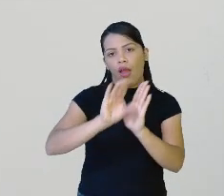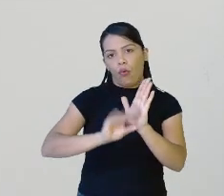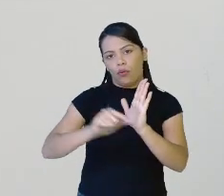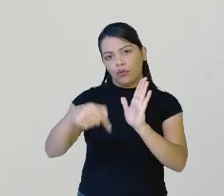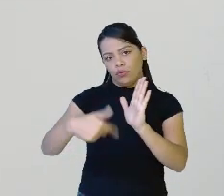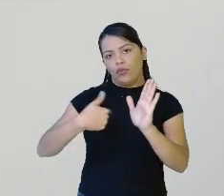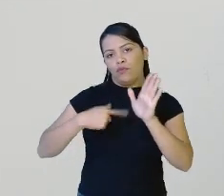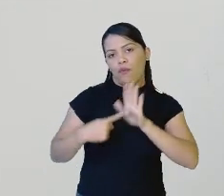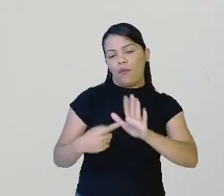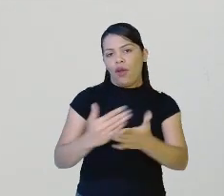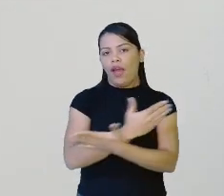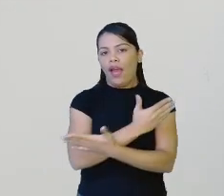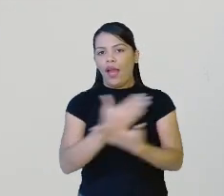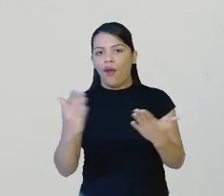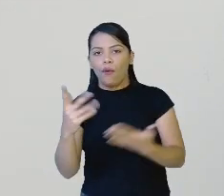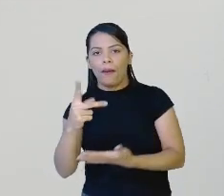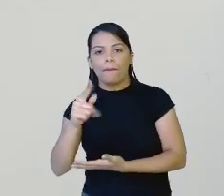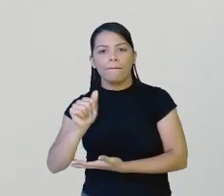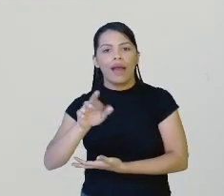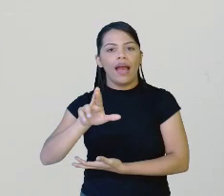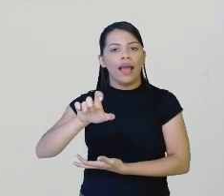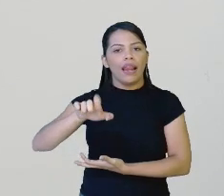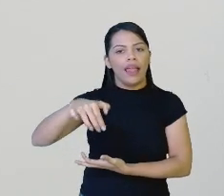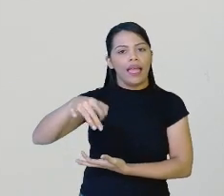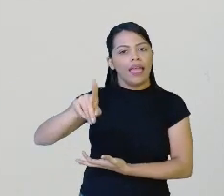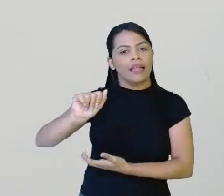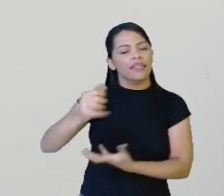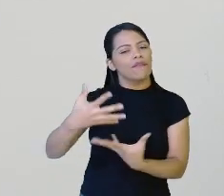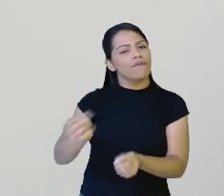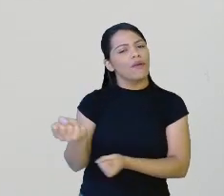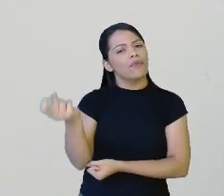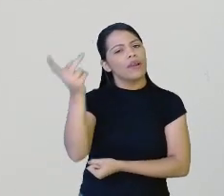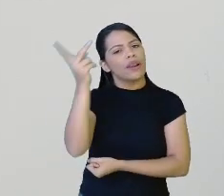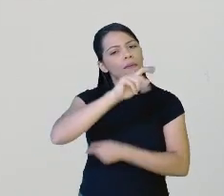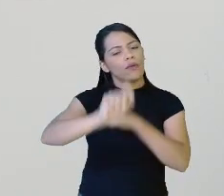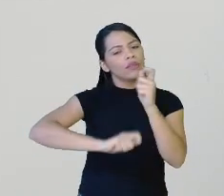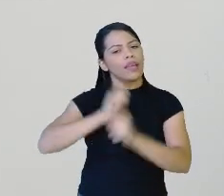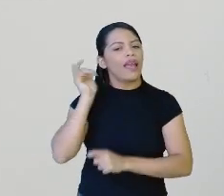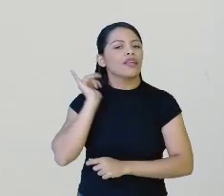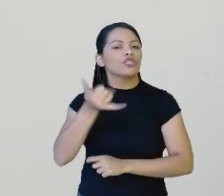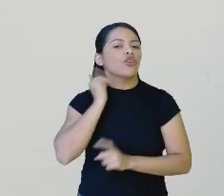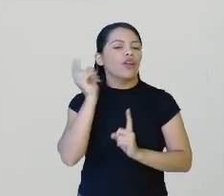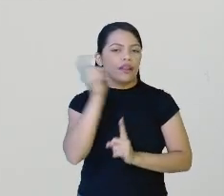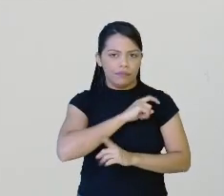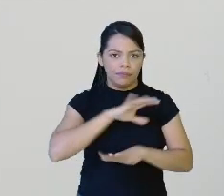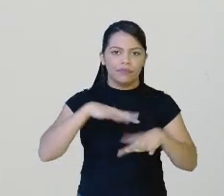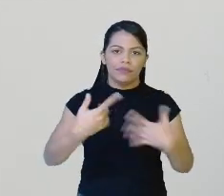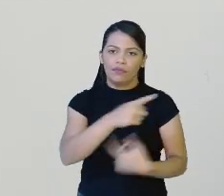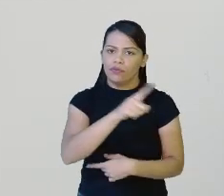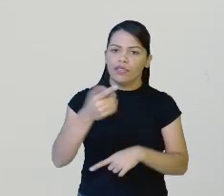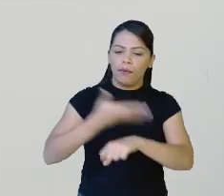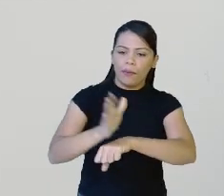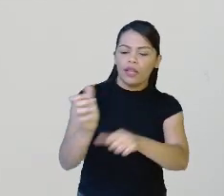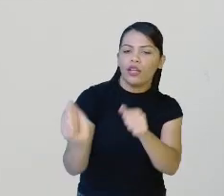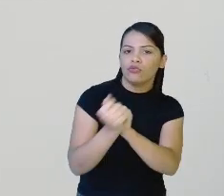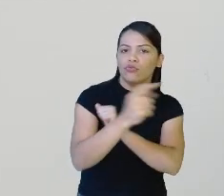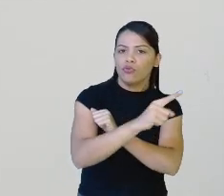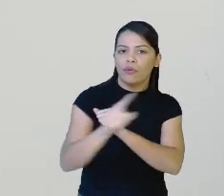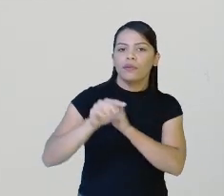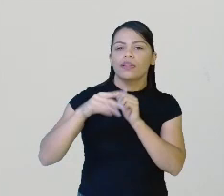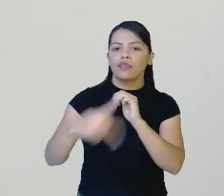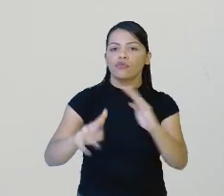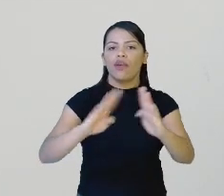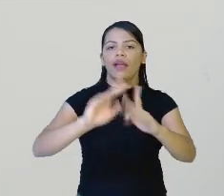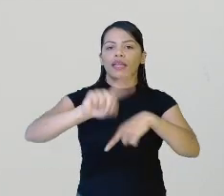vocês algumas parlendas. Vamos lembrar o que é parlenda e depois você vai praticar comigo aí em casa e depois que deu aquela